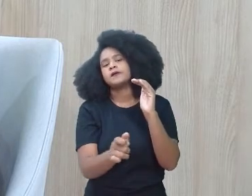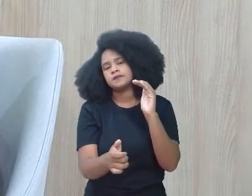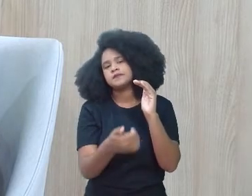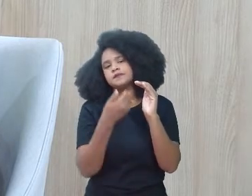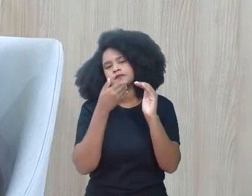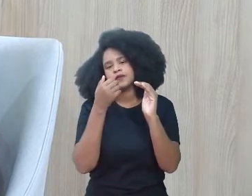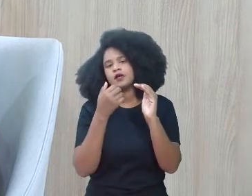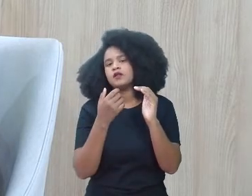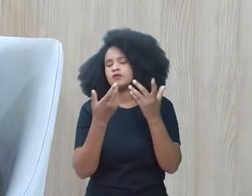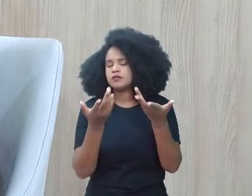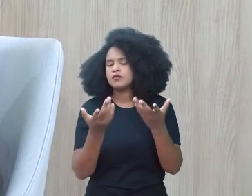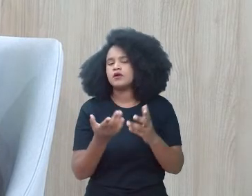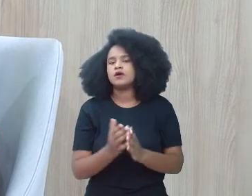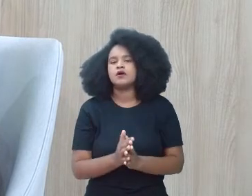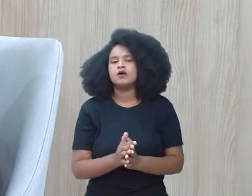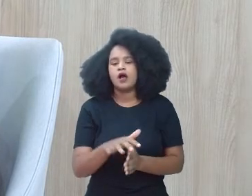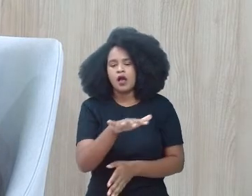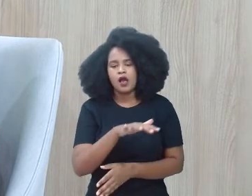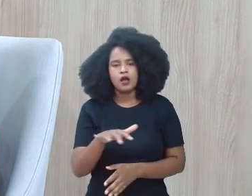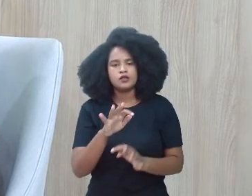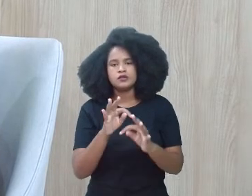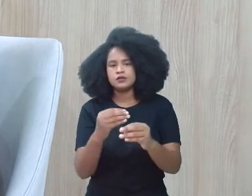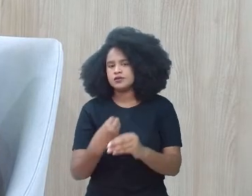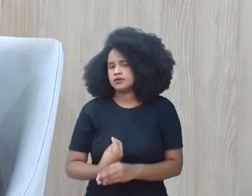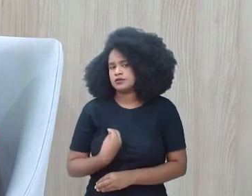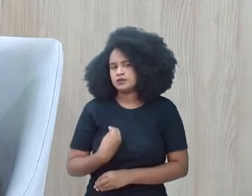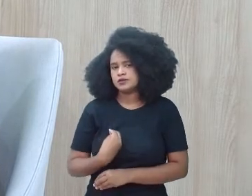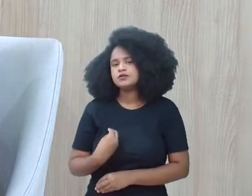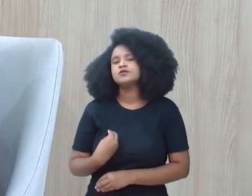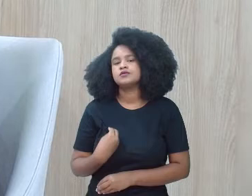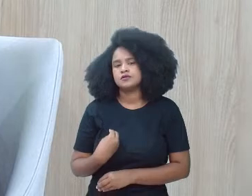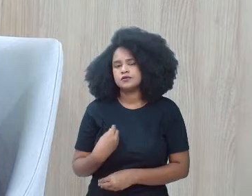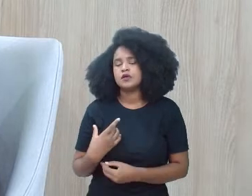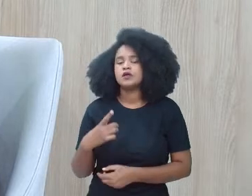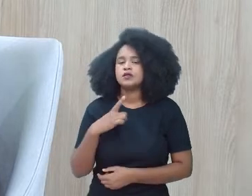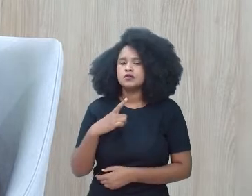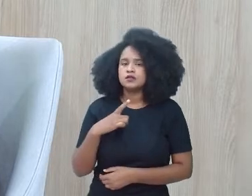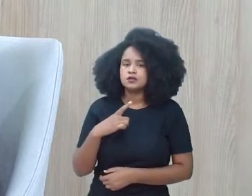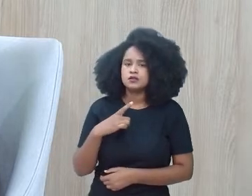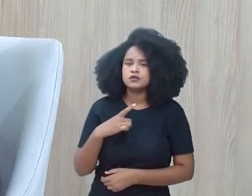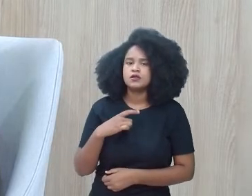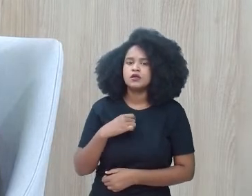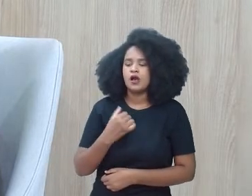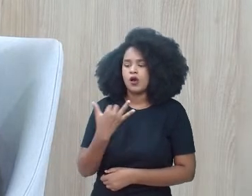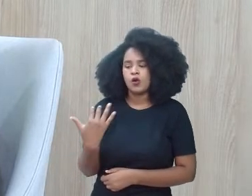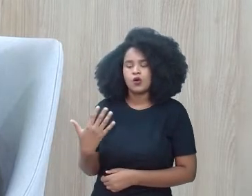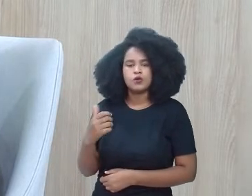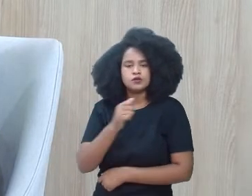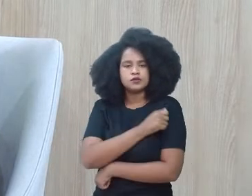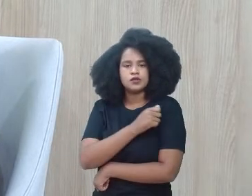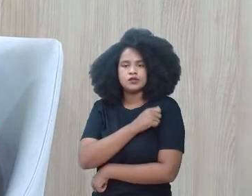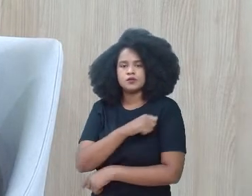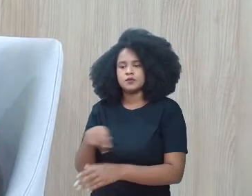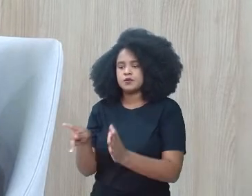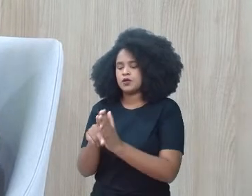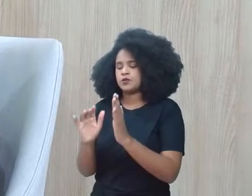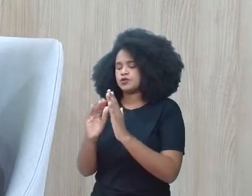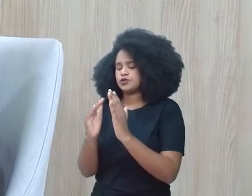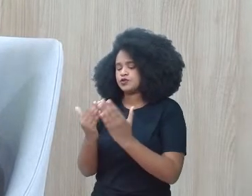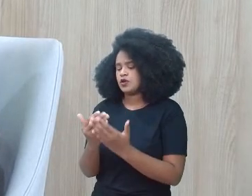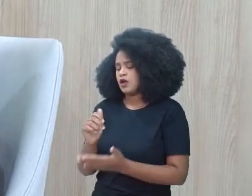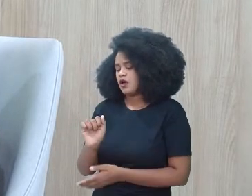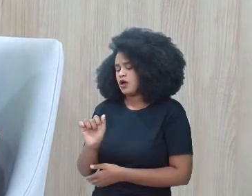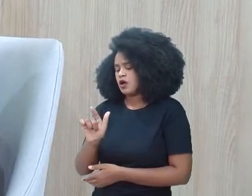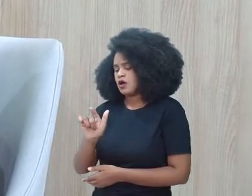diferença em todos os campos da nossa vida. Tá? Temos alunos também aqui do Alexandre Muniz, fico muito feliz de ver